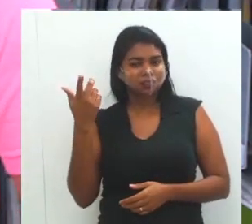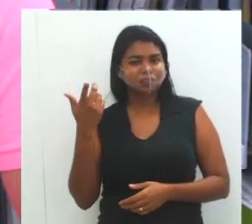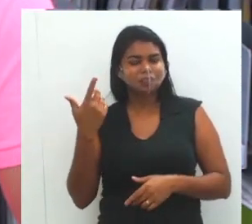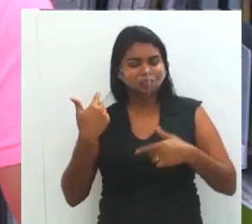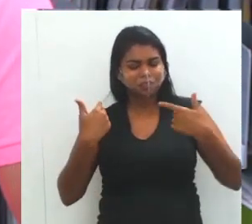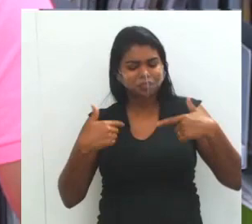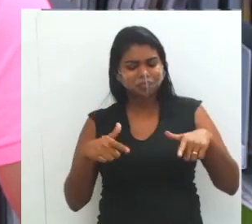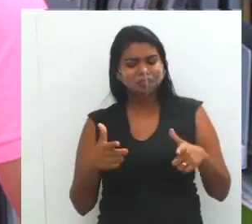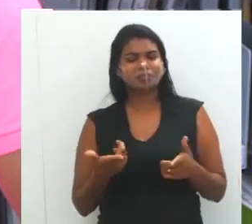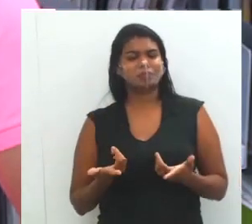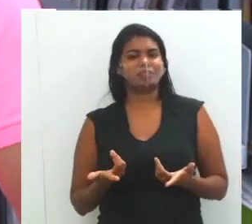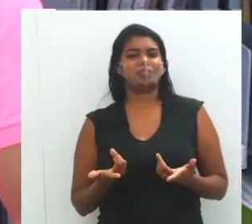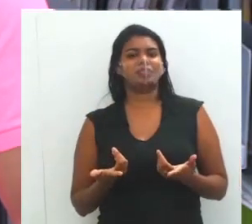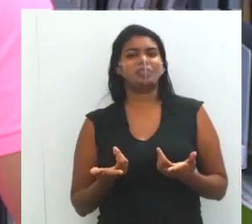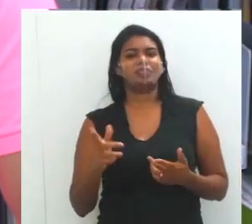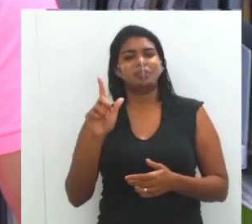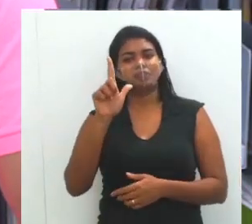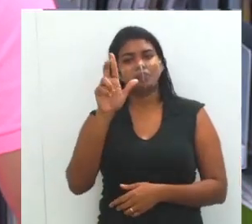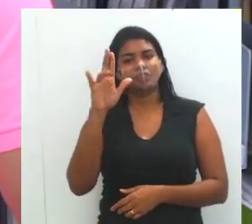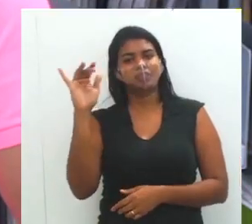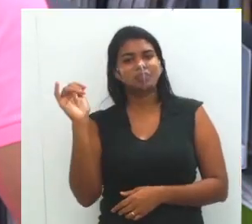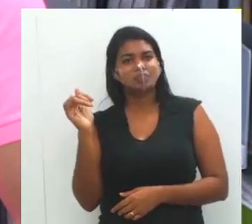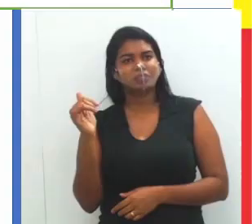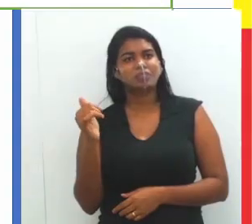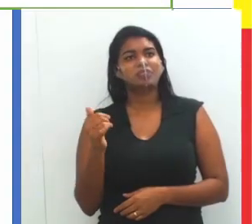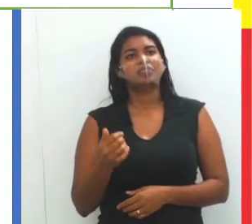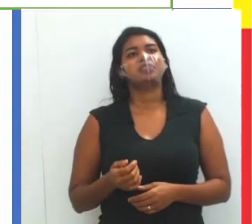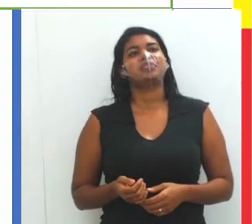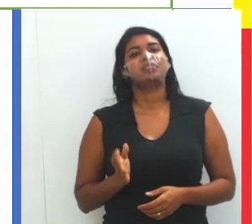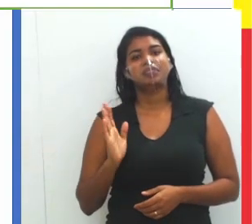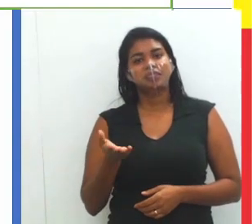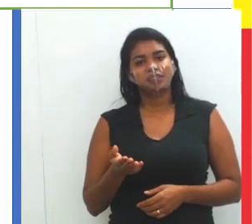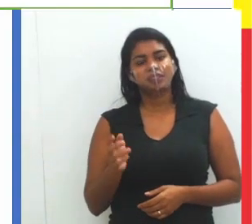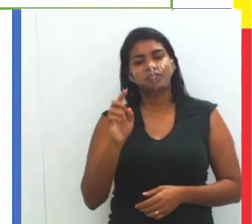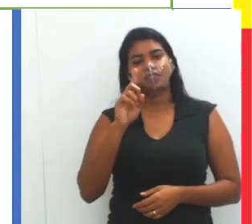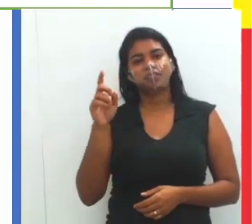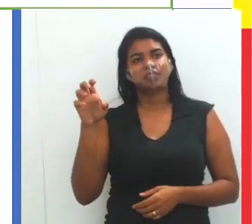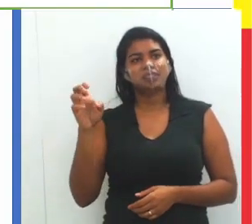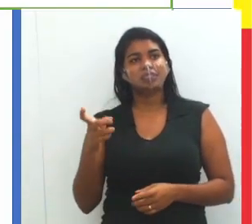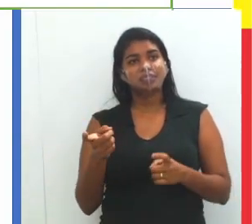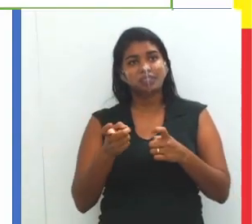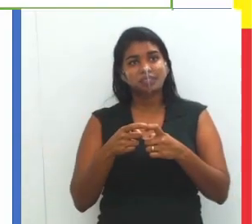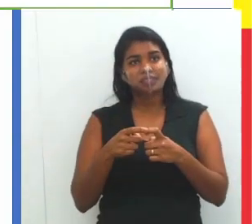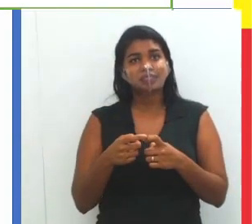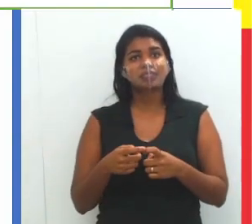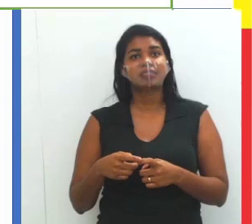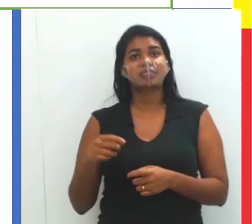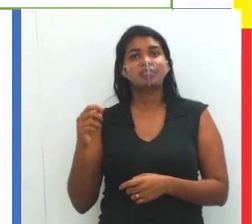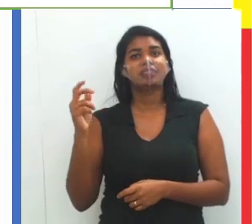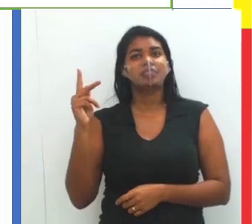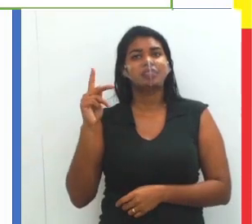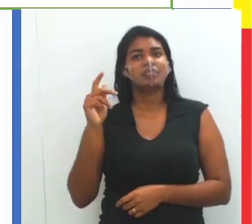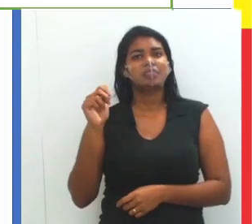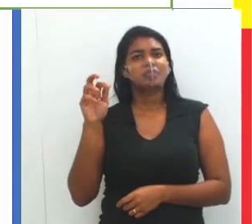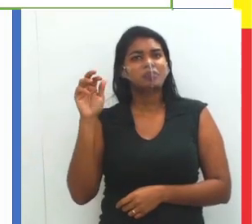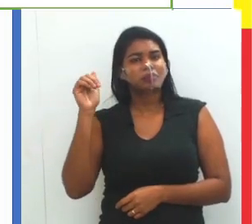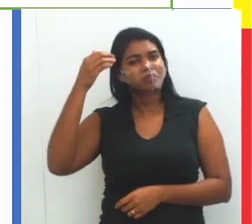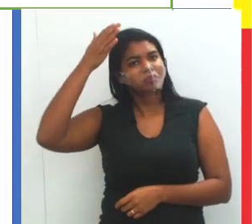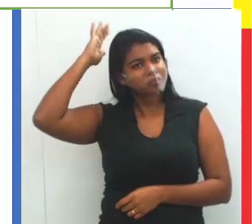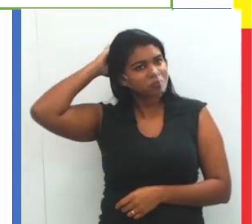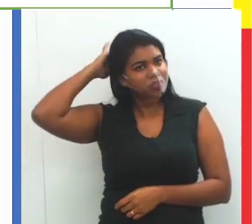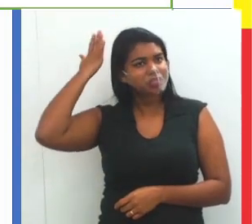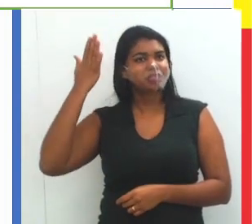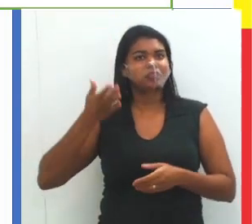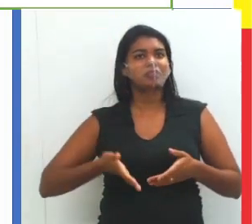esse trabalho de Luiz Gonzaga. E Zé Dantas, que ele é de Carnaíba, Pernambuco, nasceu no dia 27 de fevereiro